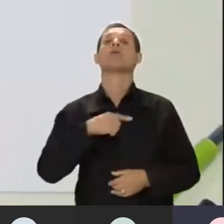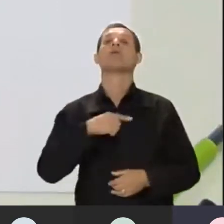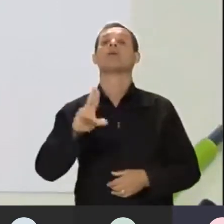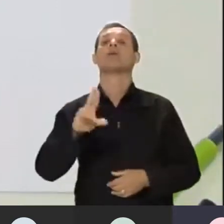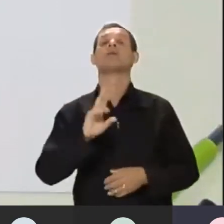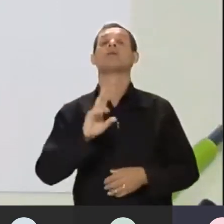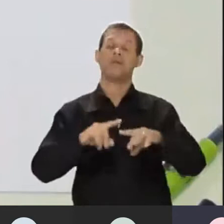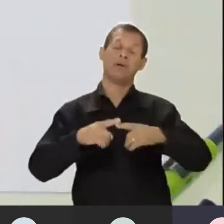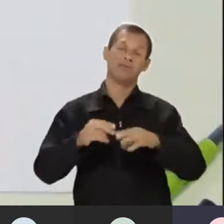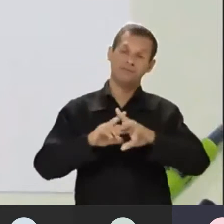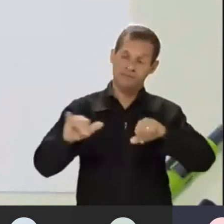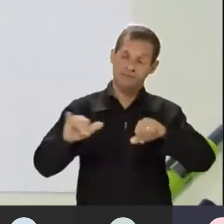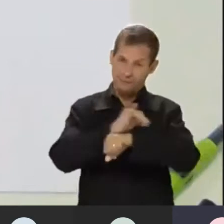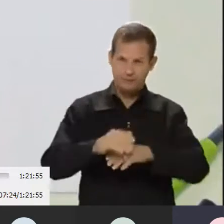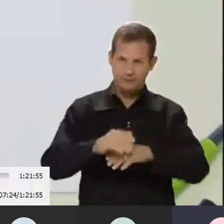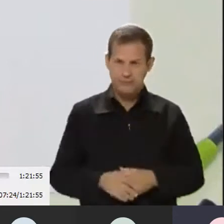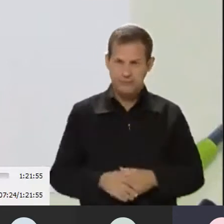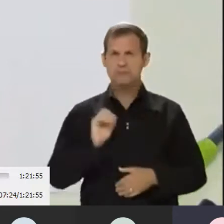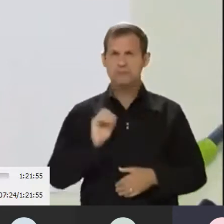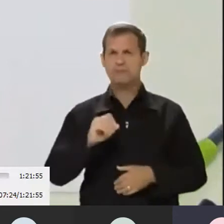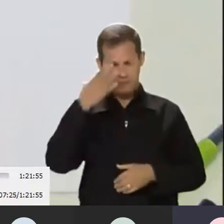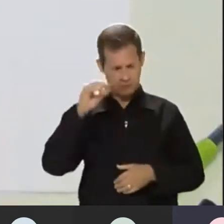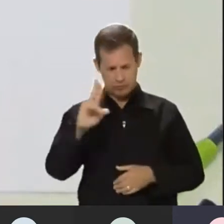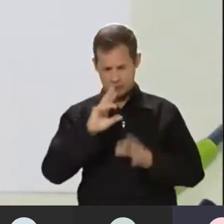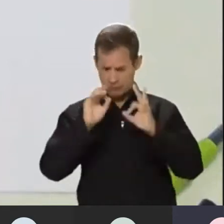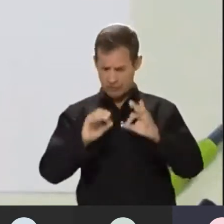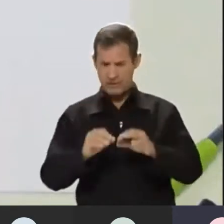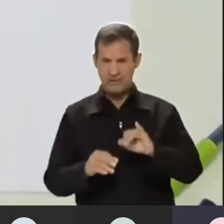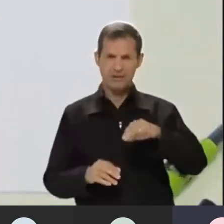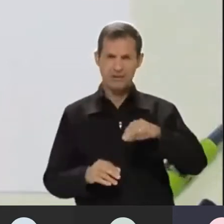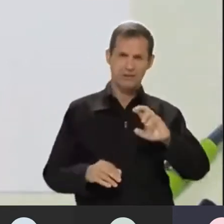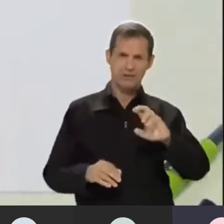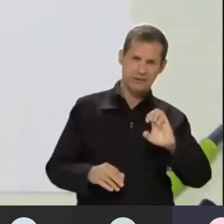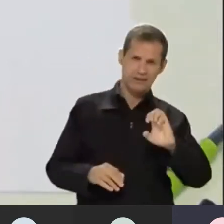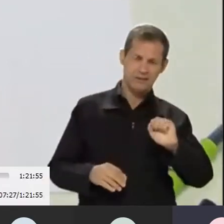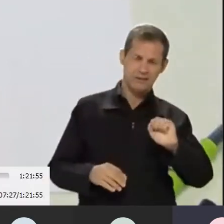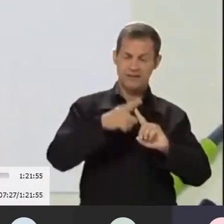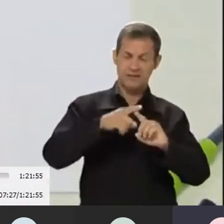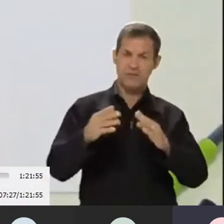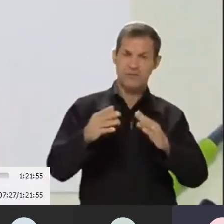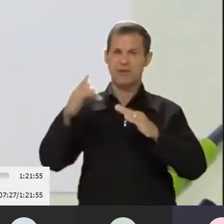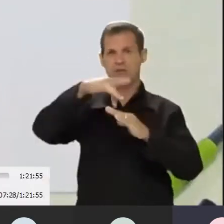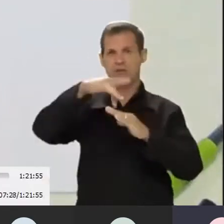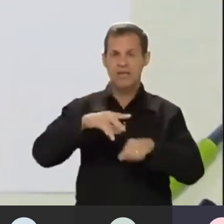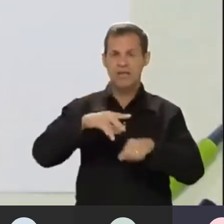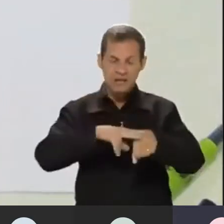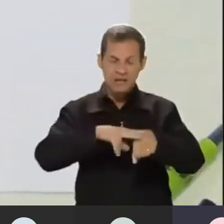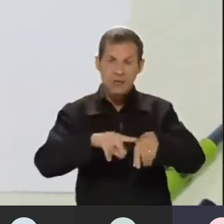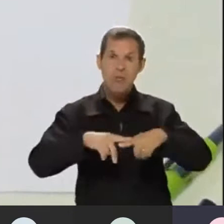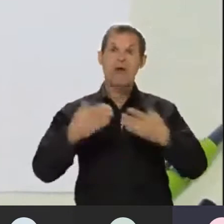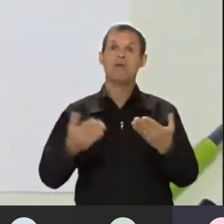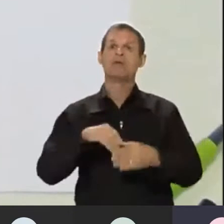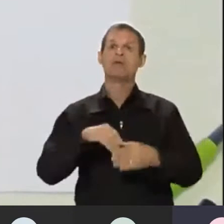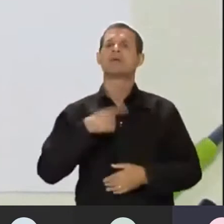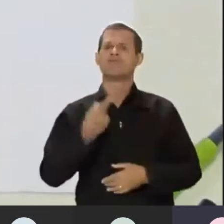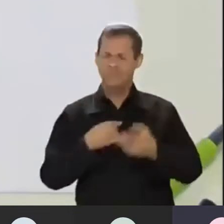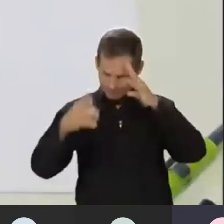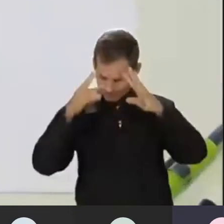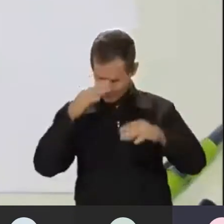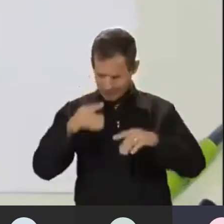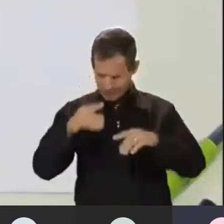que eu vou ter que utilizar? Outras estratégias que vão saber utilizar essa inércia térmica da minha cobertura verde. Mas agora a gente